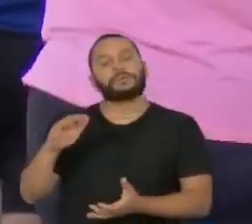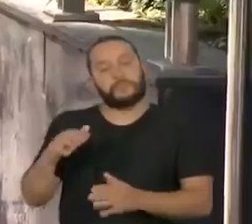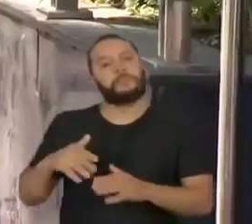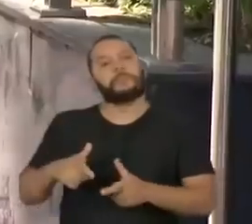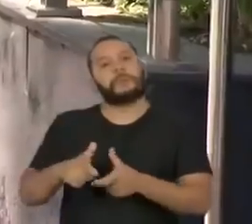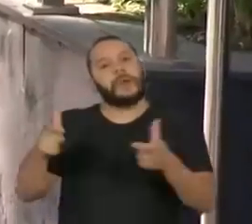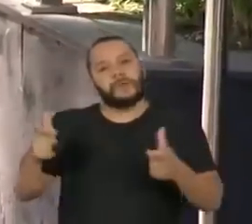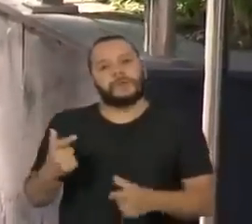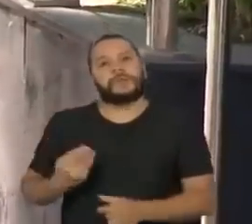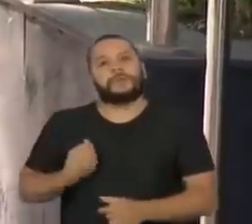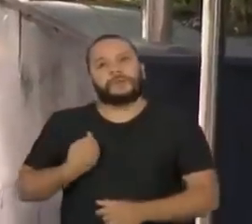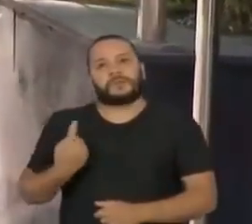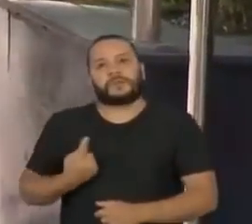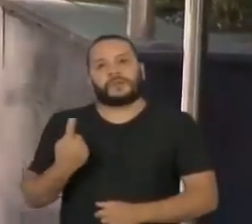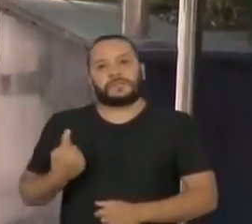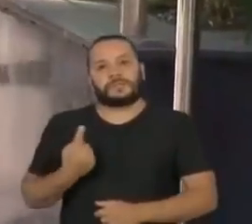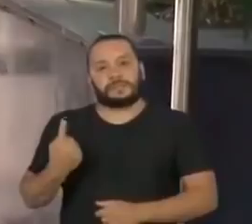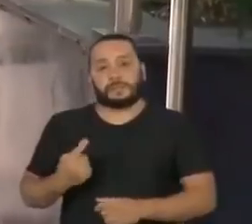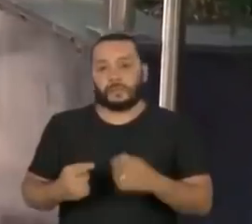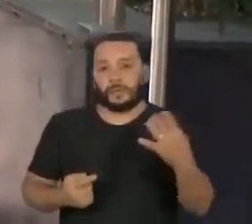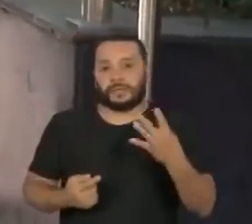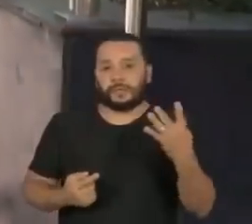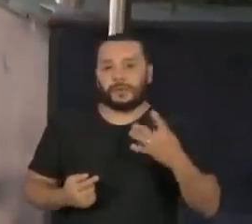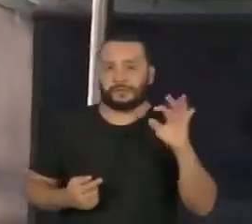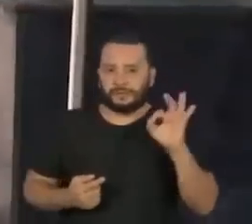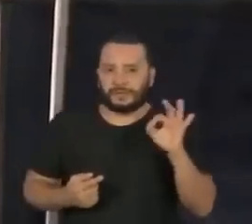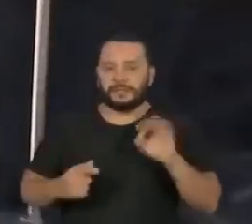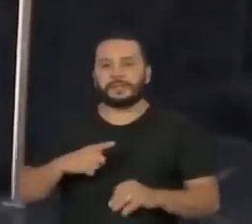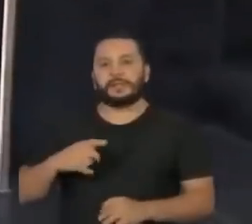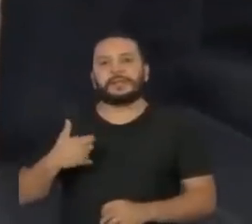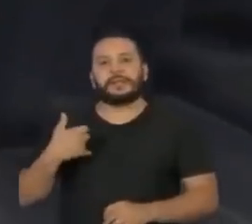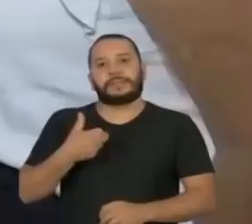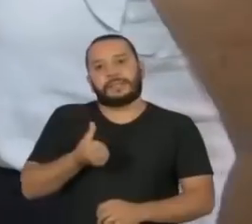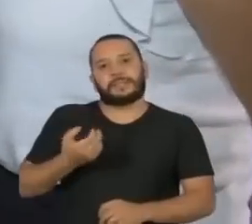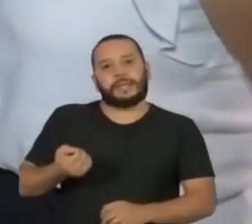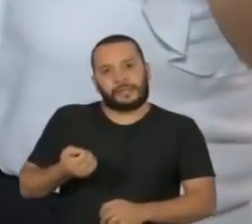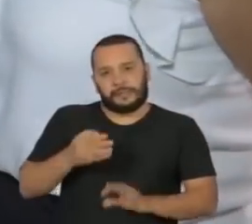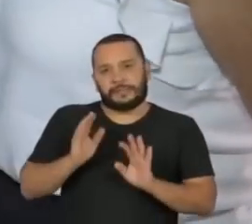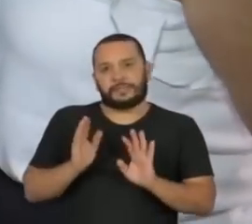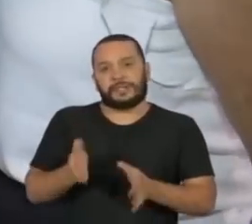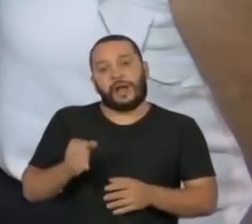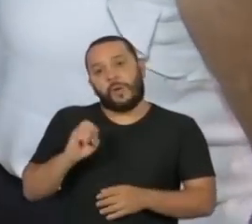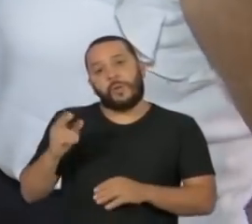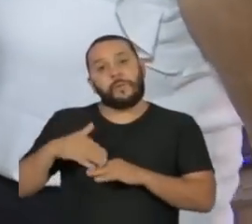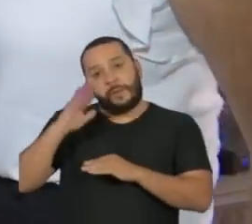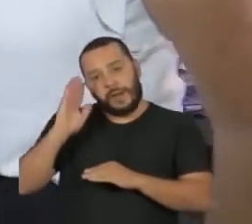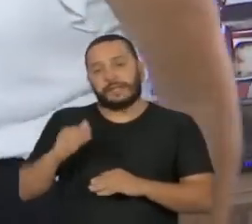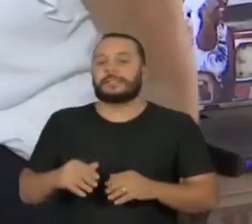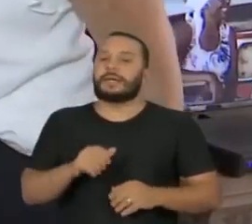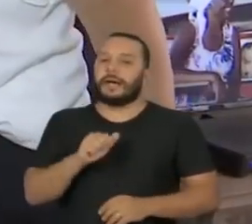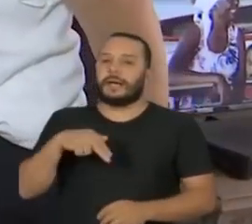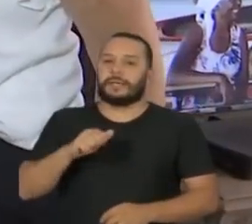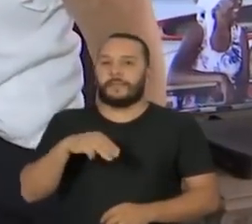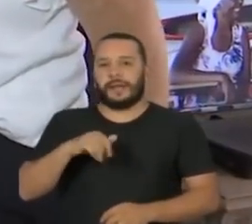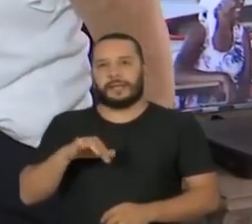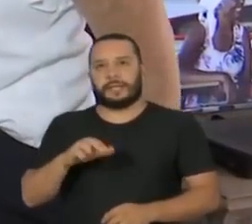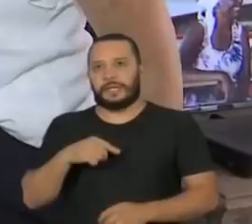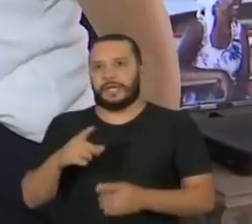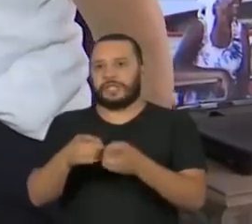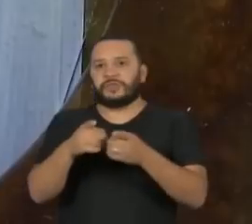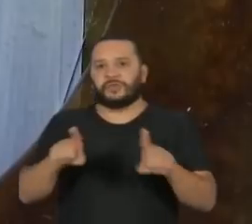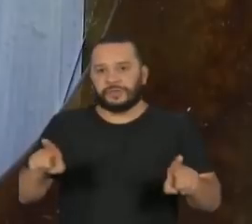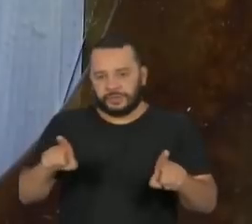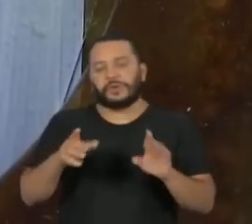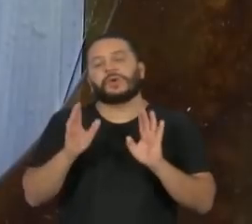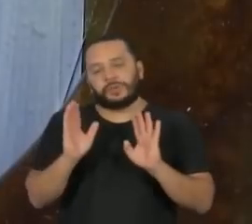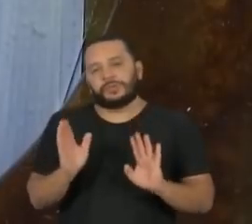só. 44% deles têm 60 anos ou mais. A Ana Maria, de 70 anos, é divorciada. Os 2